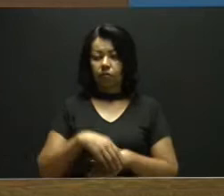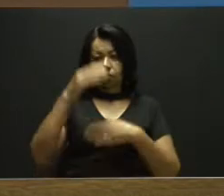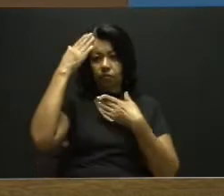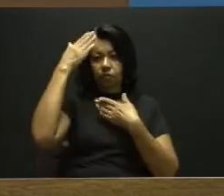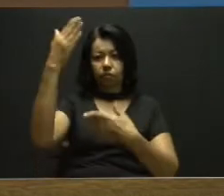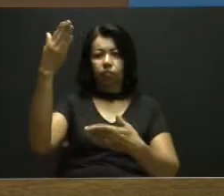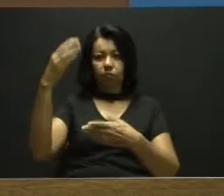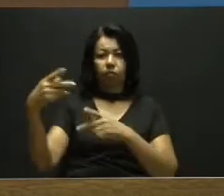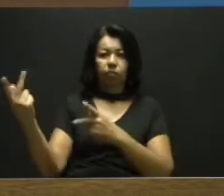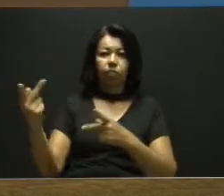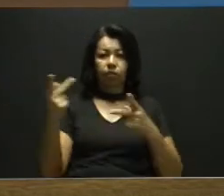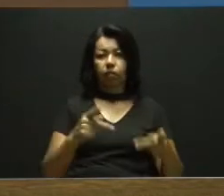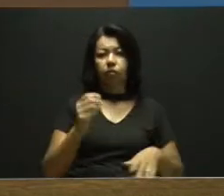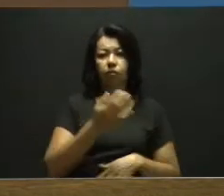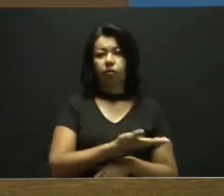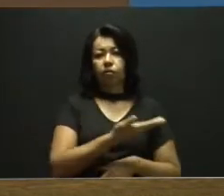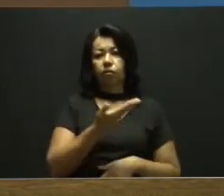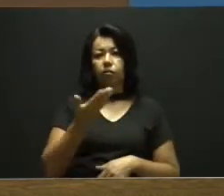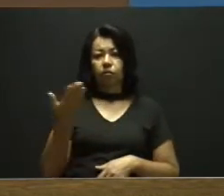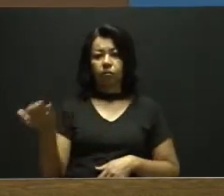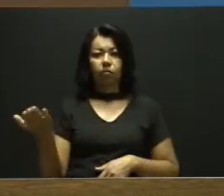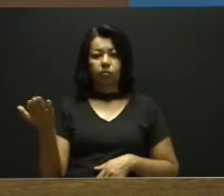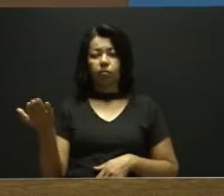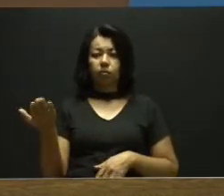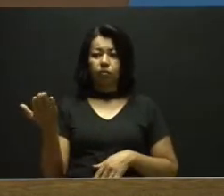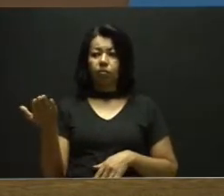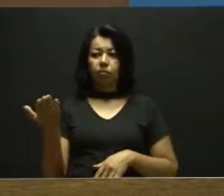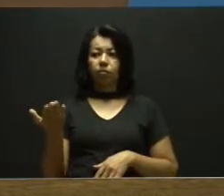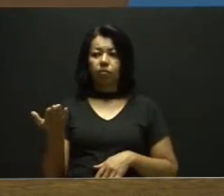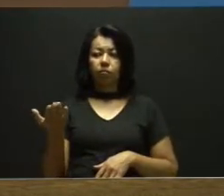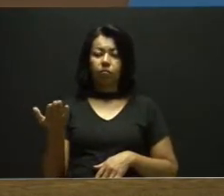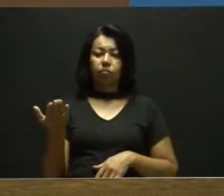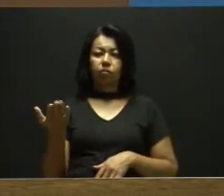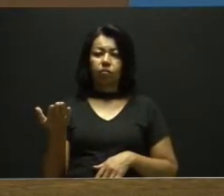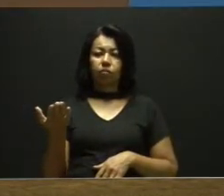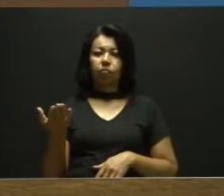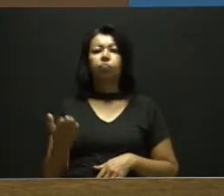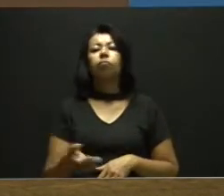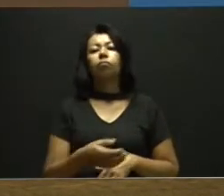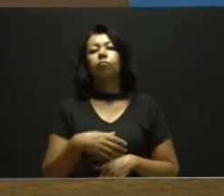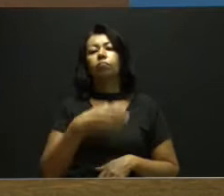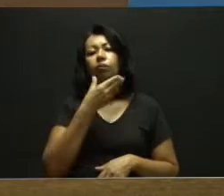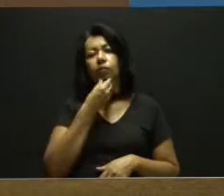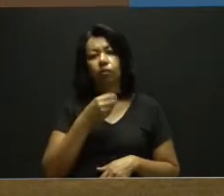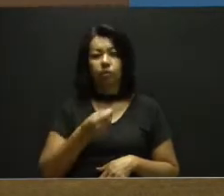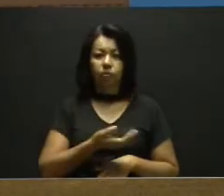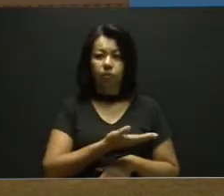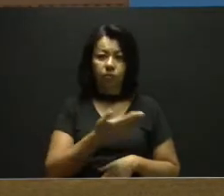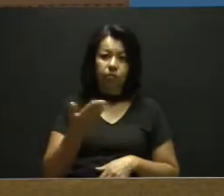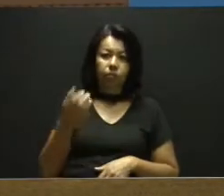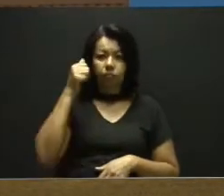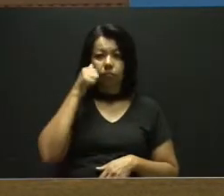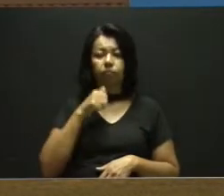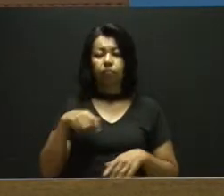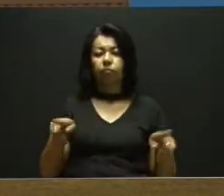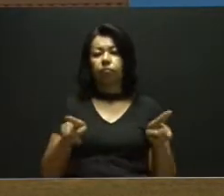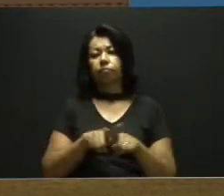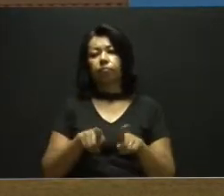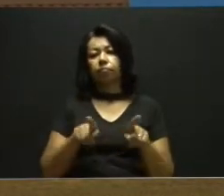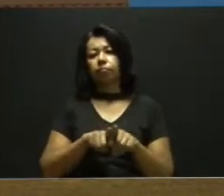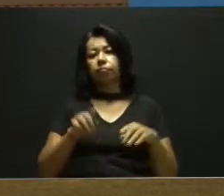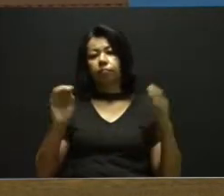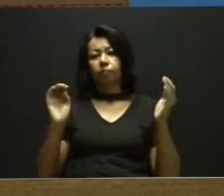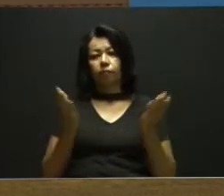a presença de todos e de todas é que pressente que